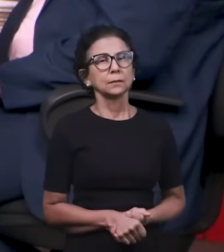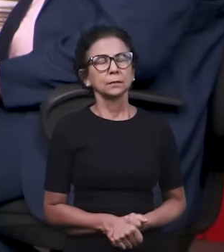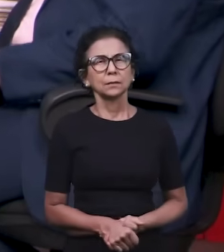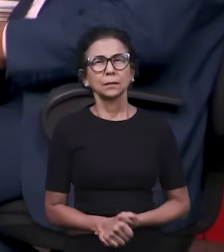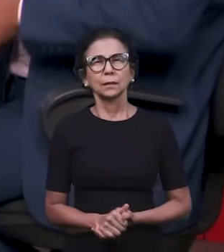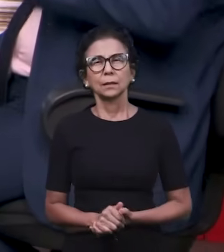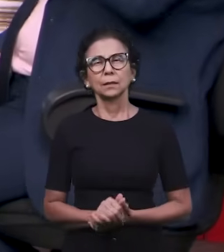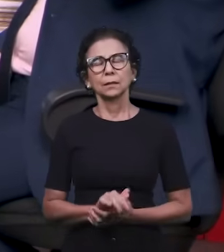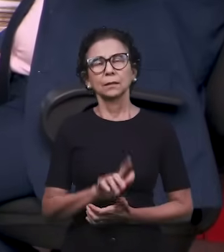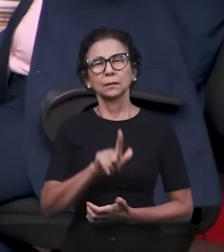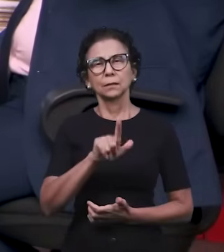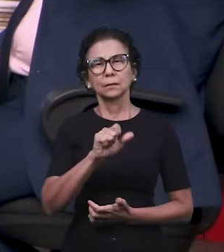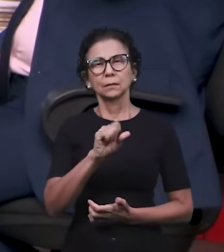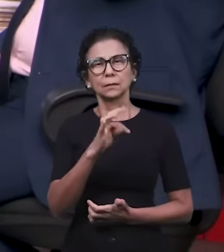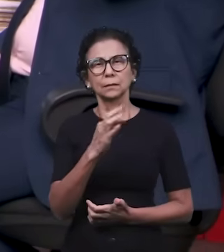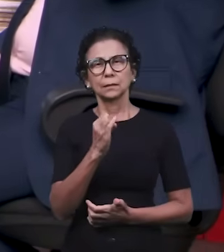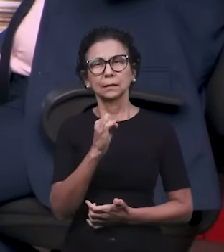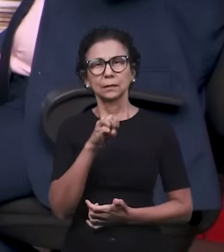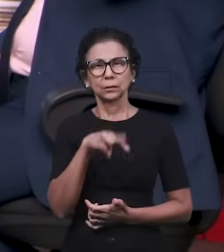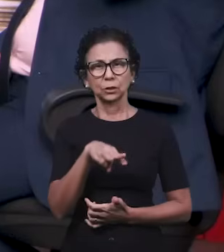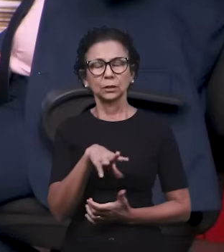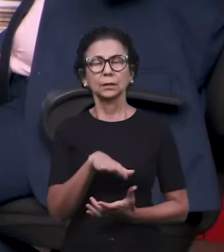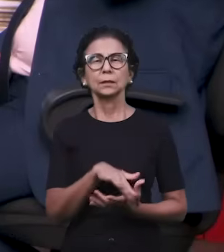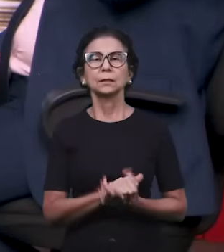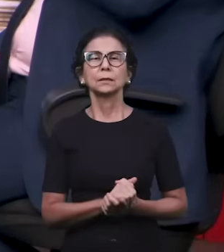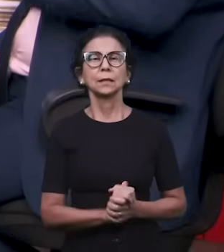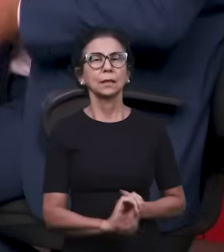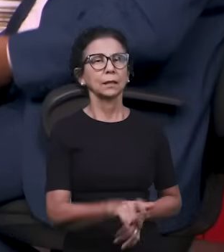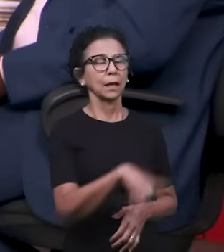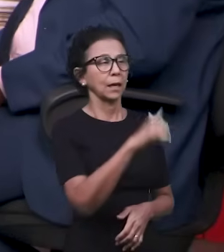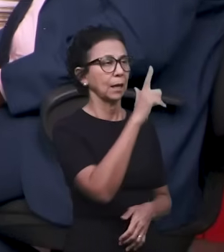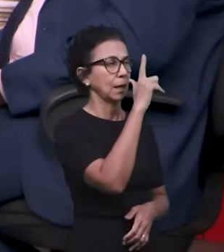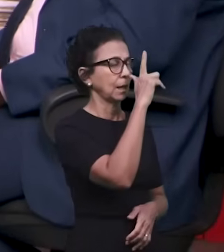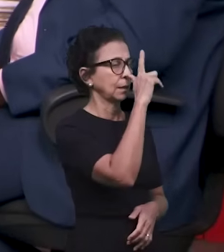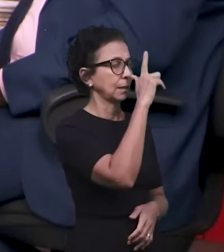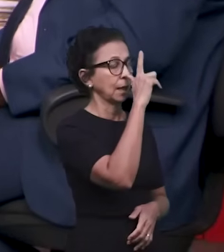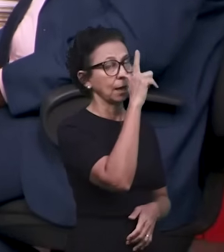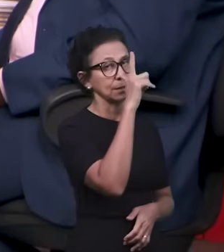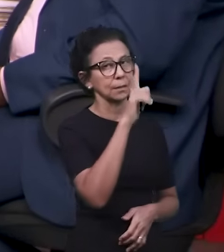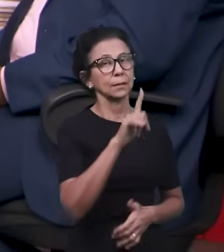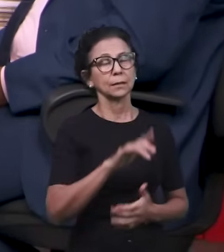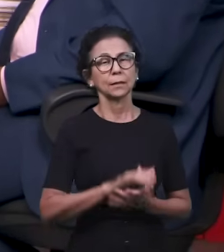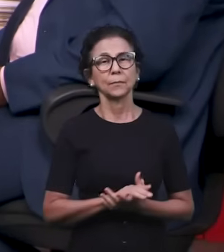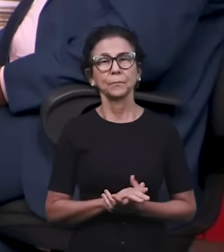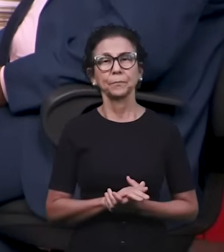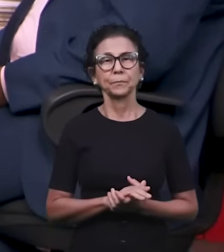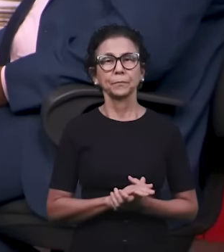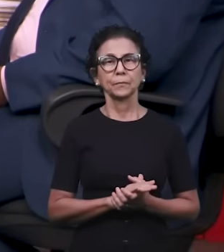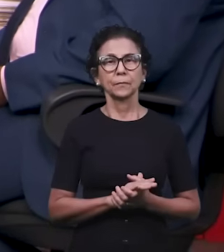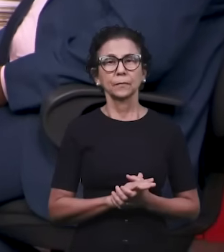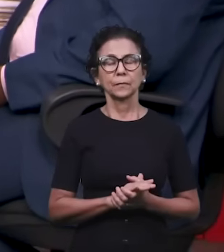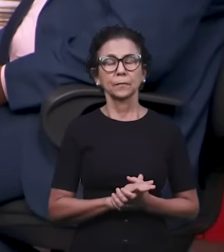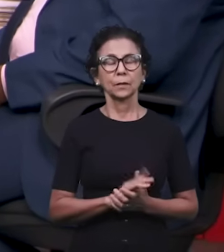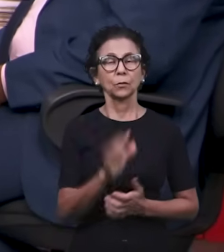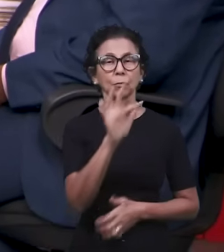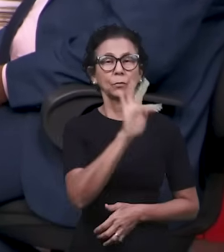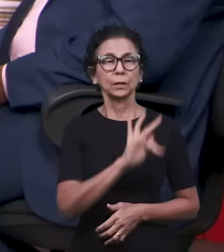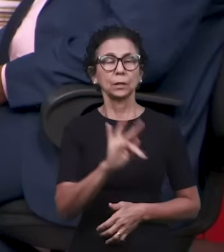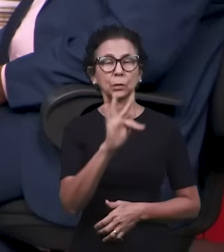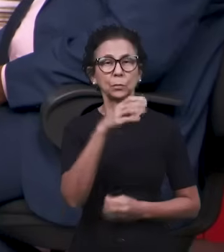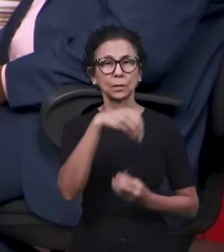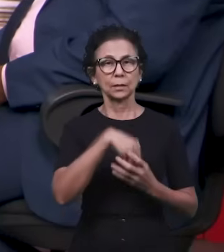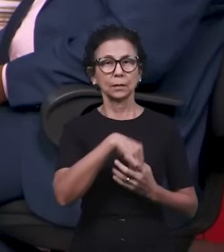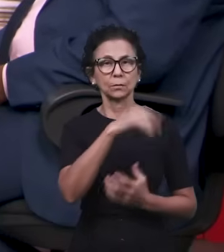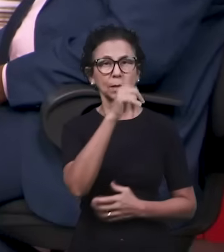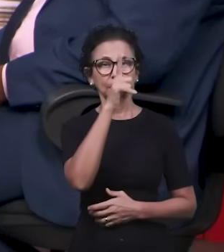Latina misturava. E grega também, porque Filipos era na Grécia, Exatamente. Então, eles usavam essa expressão, o dirigente